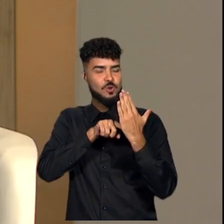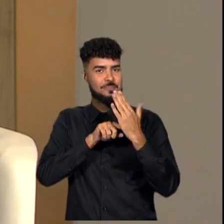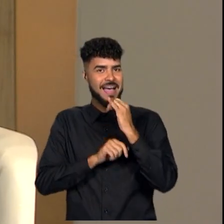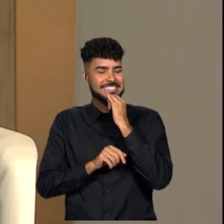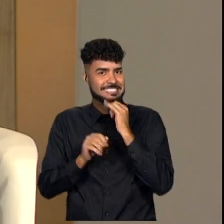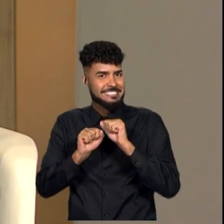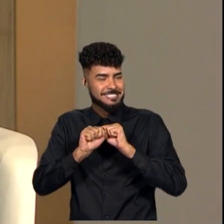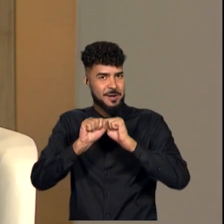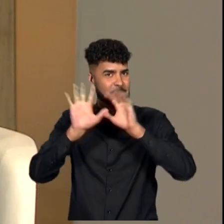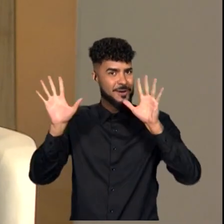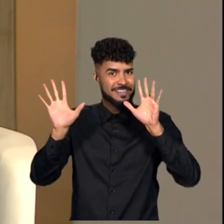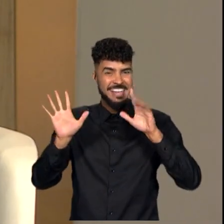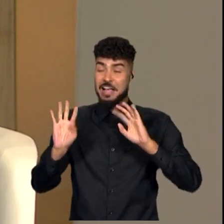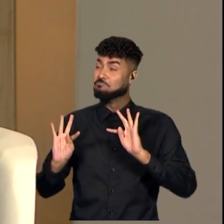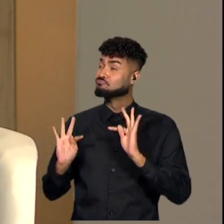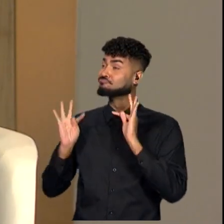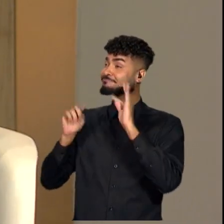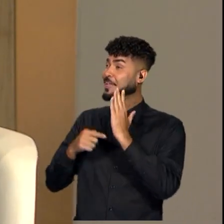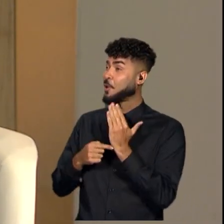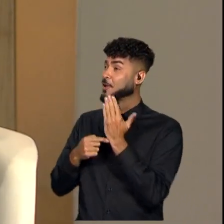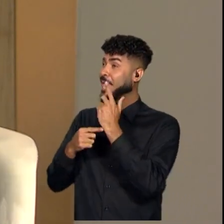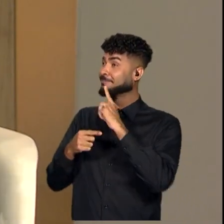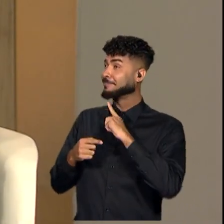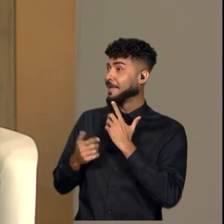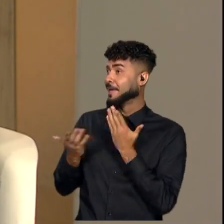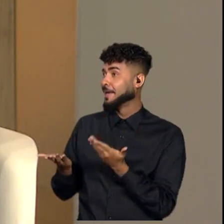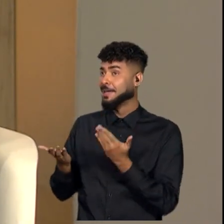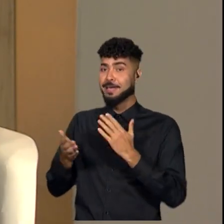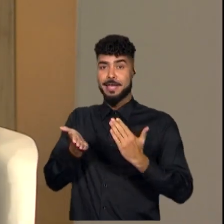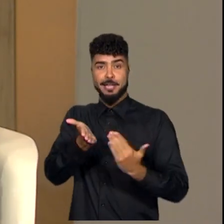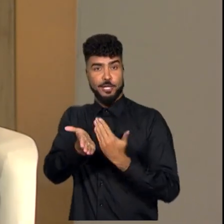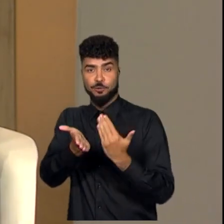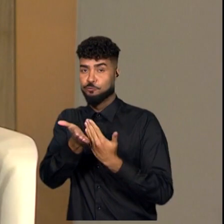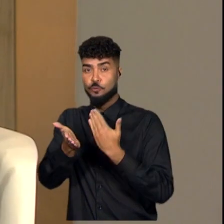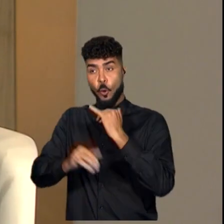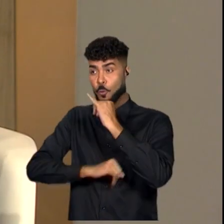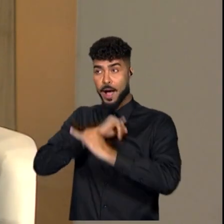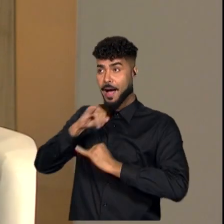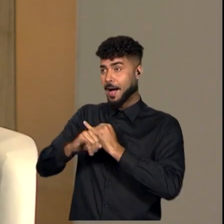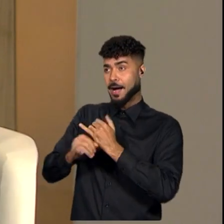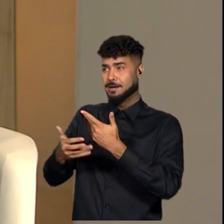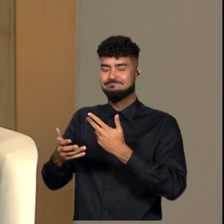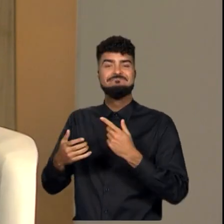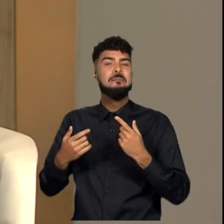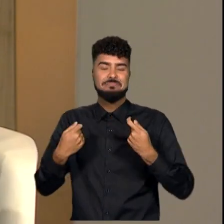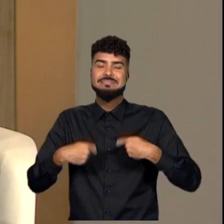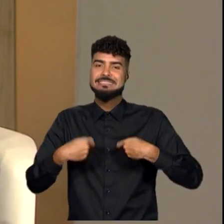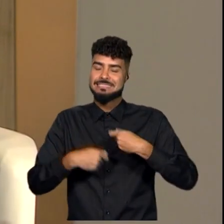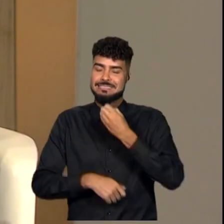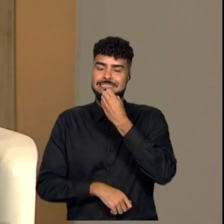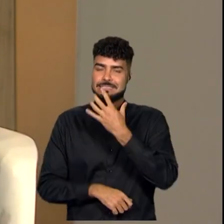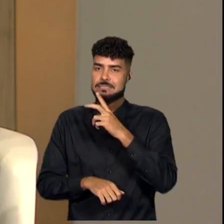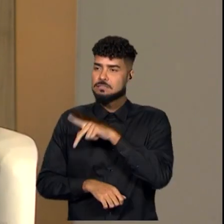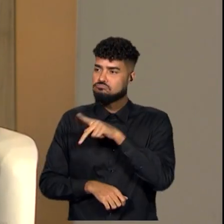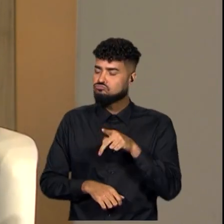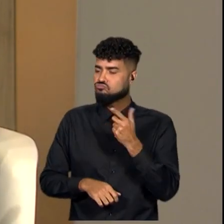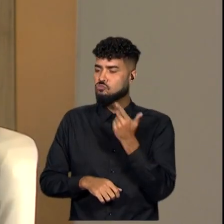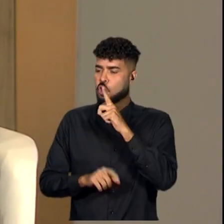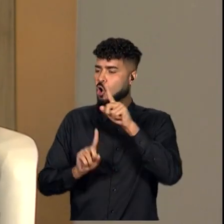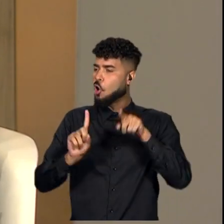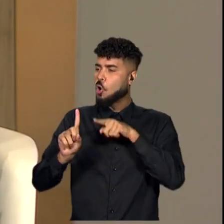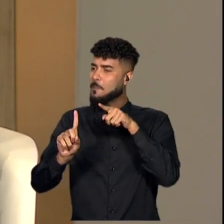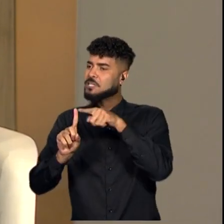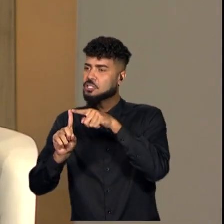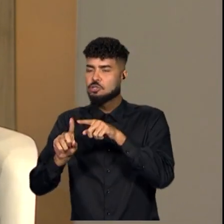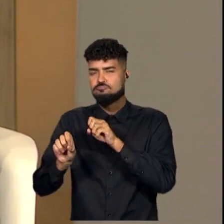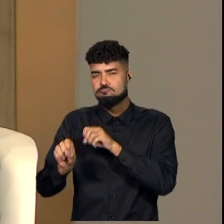que tenhamos tecnologia, né, disponível livros online, a gente precisa de um bom professor para que a gente alcance o nosso objetivo lá na